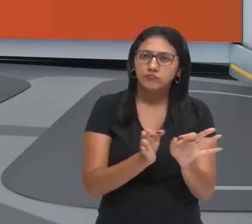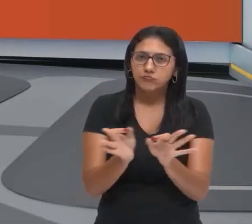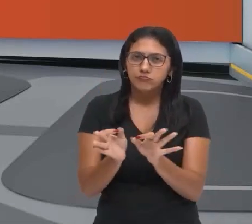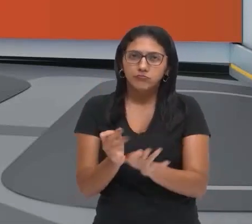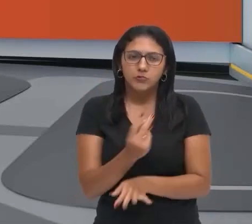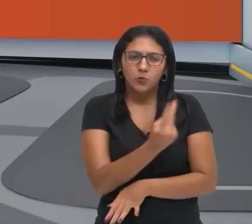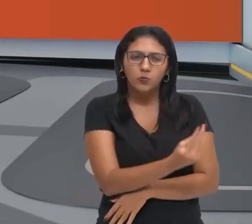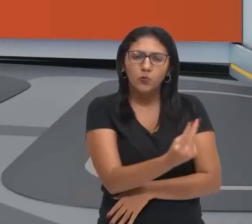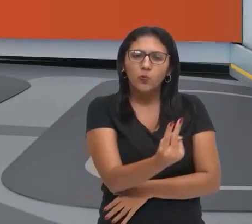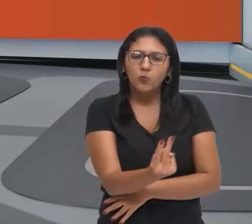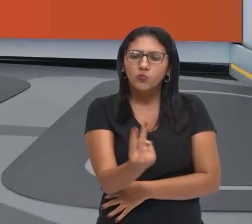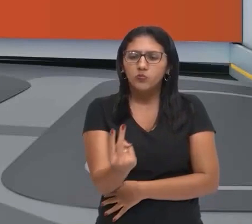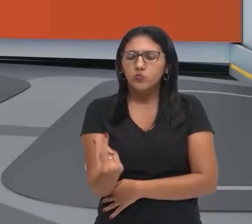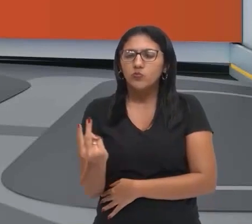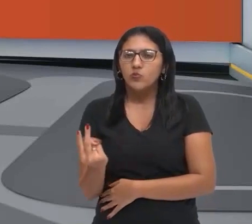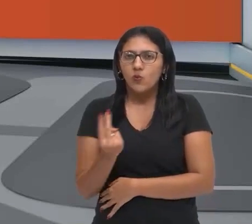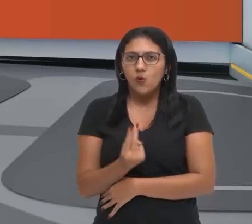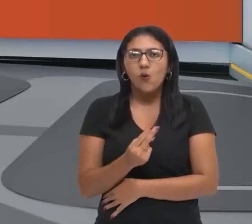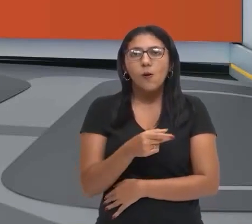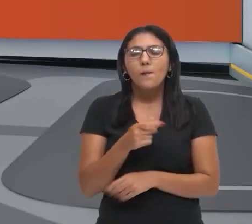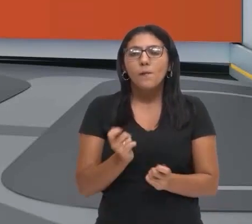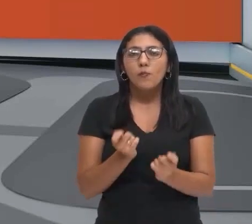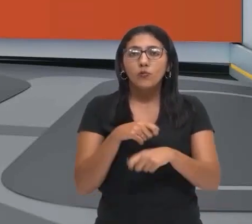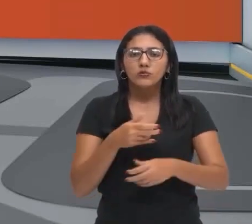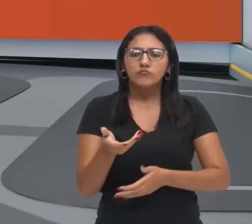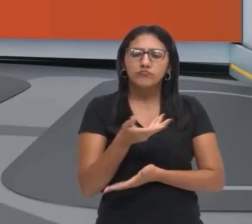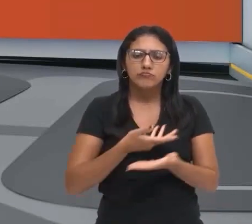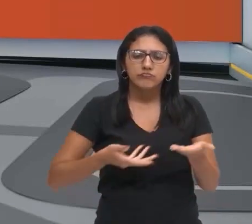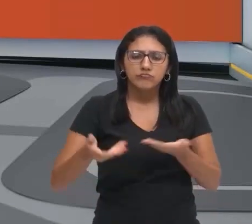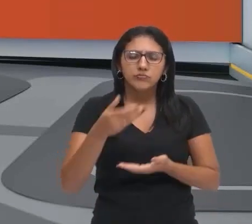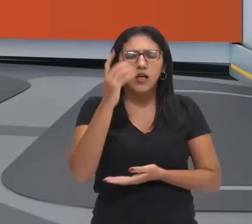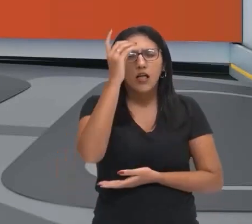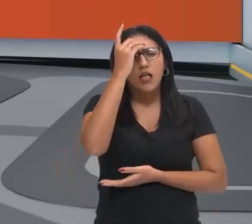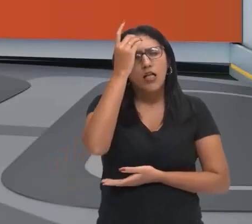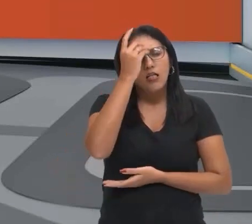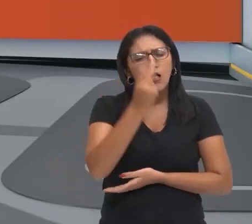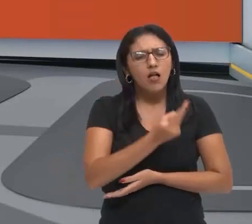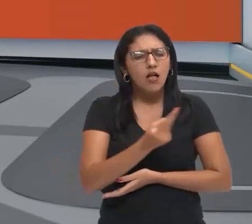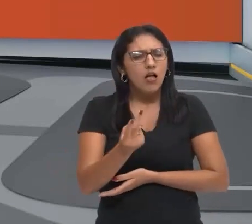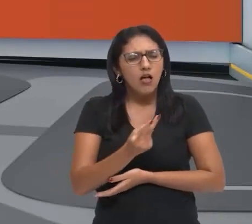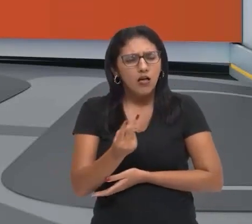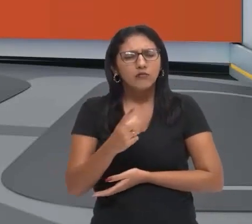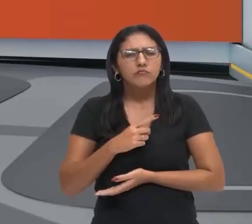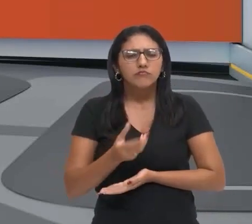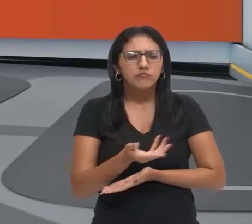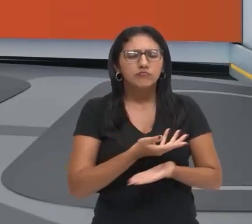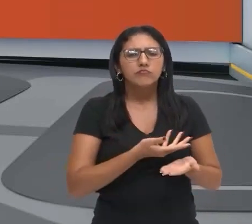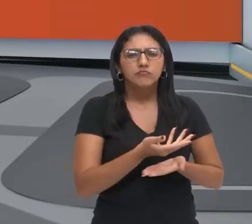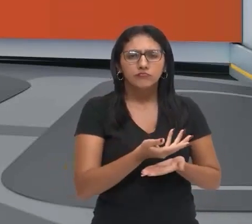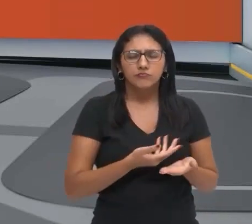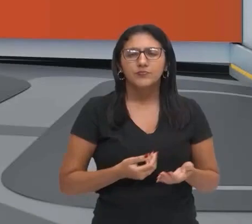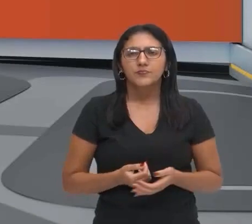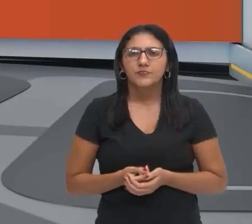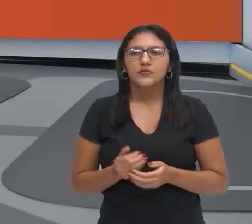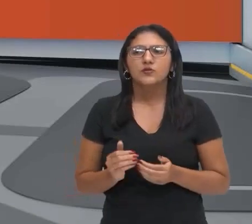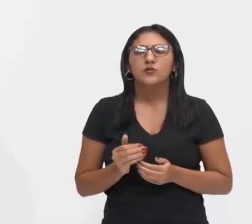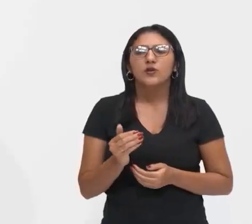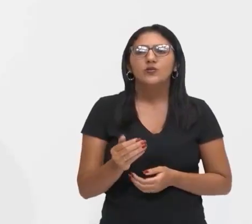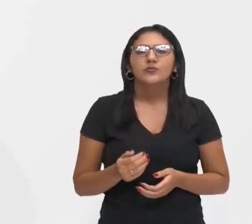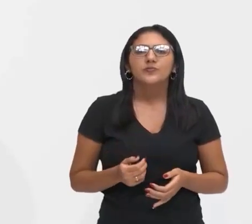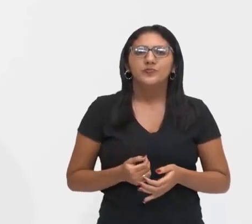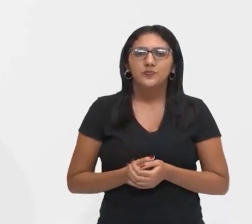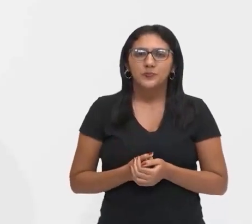essas duplas troquem ideias e cada um ajude a outra. Tá? Então, continuando.